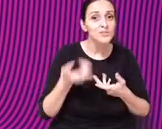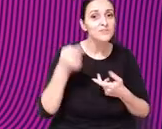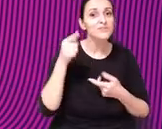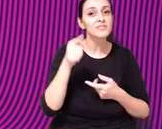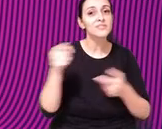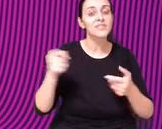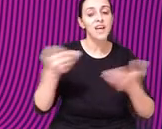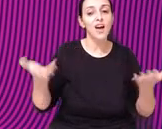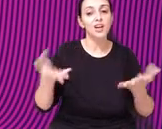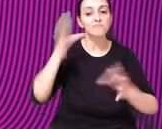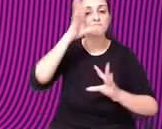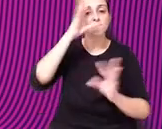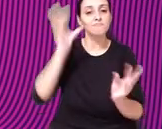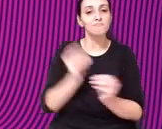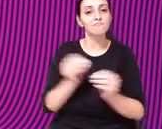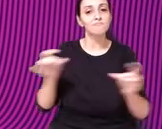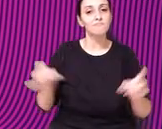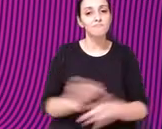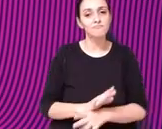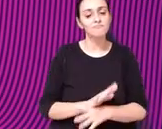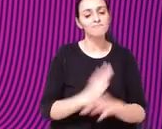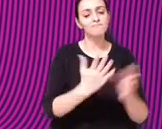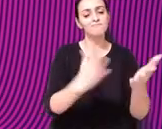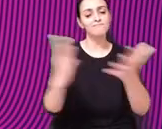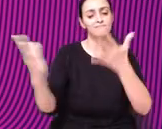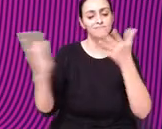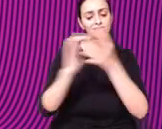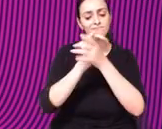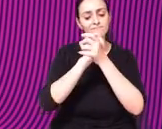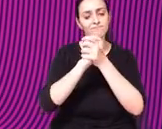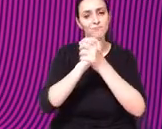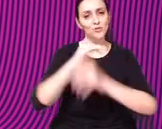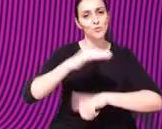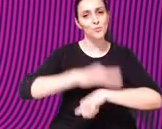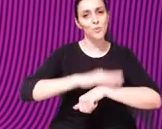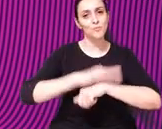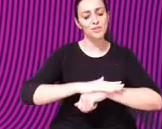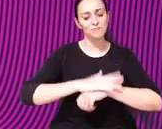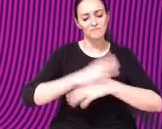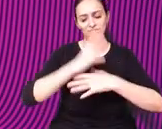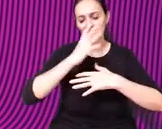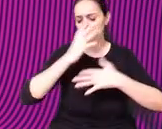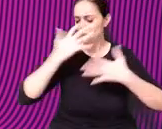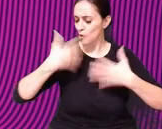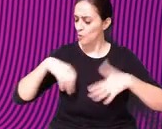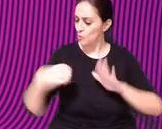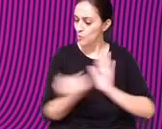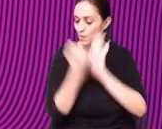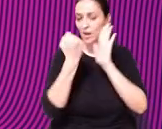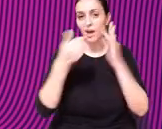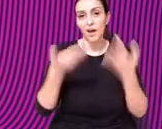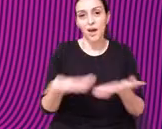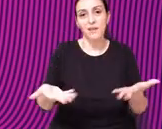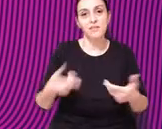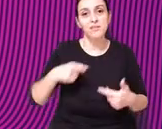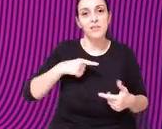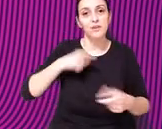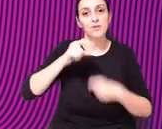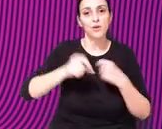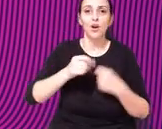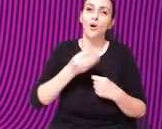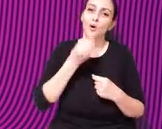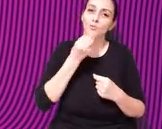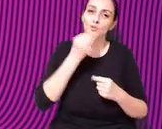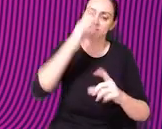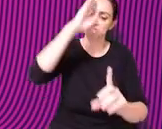encerramento. Não deixe de prestigiar esse momento muito ímpar, e que nós teremos, obviamente, uma